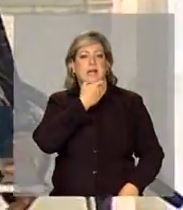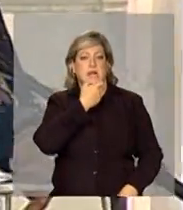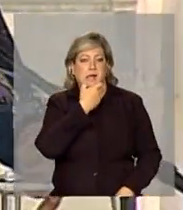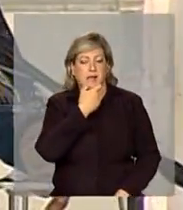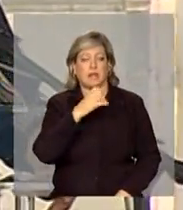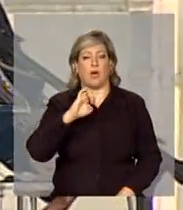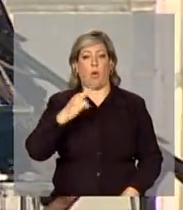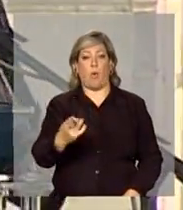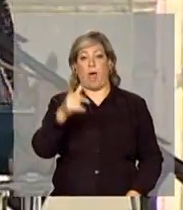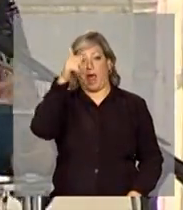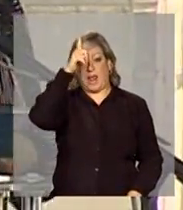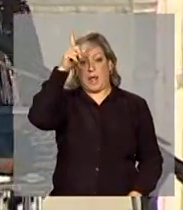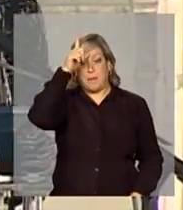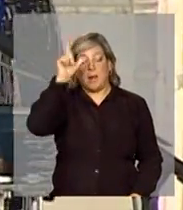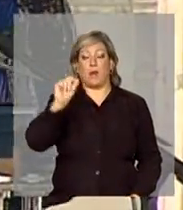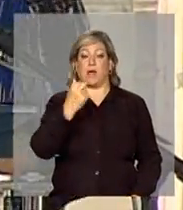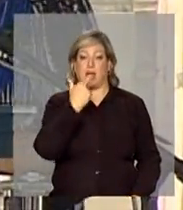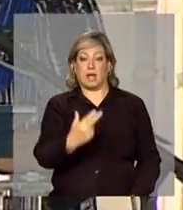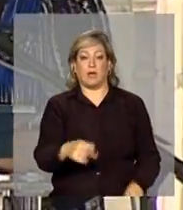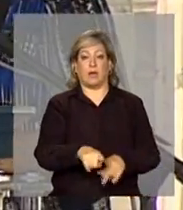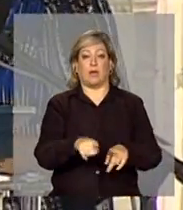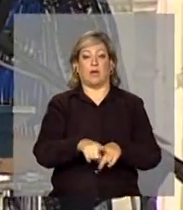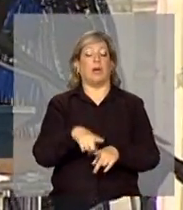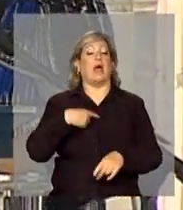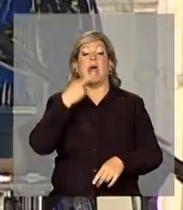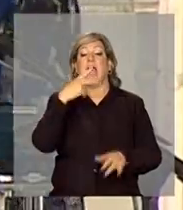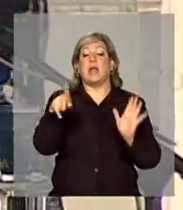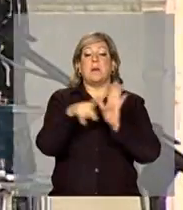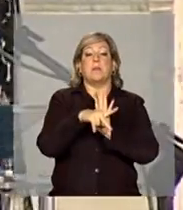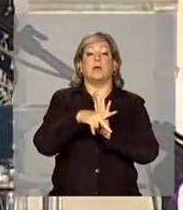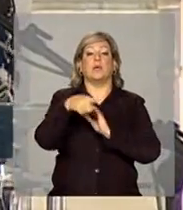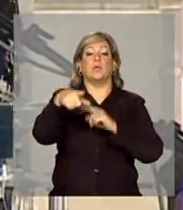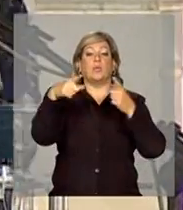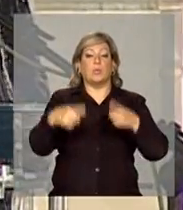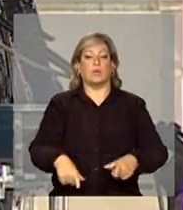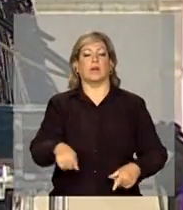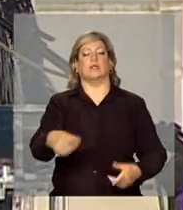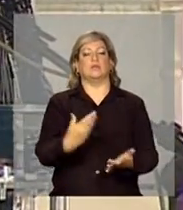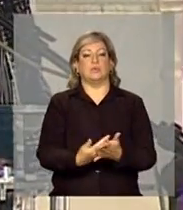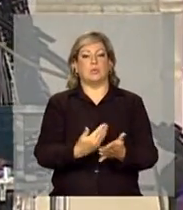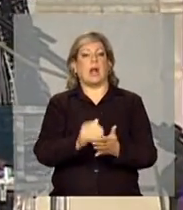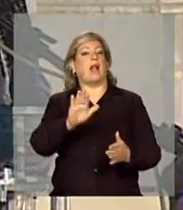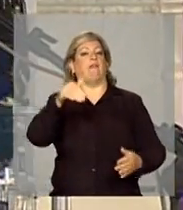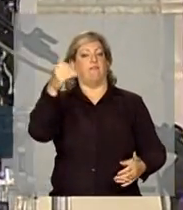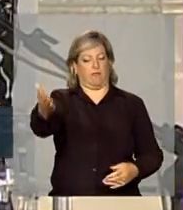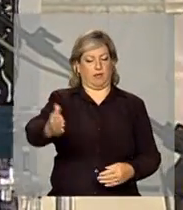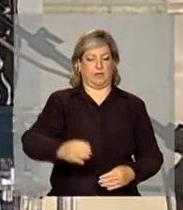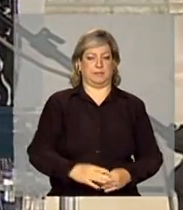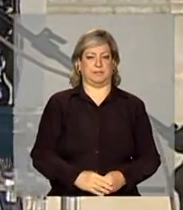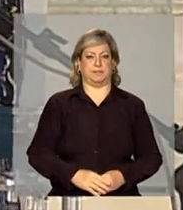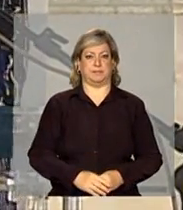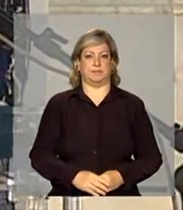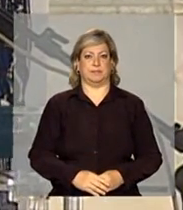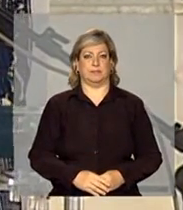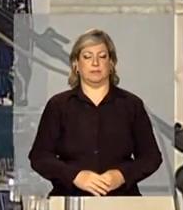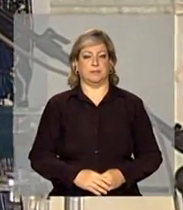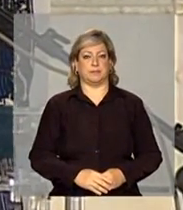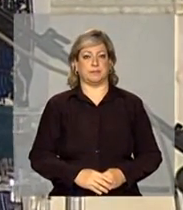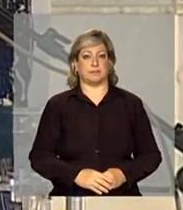o curso de alemão ou o curso da língua que for, para eles estudarem lá fora.